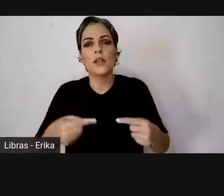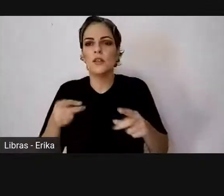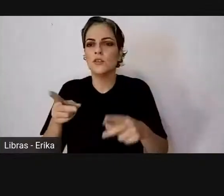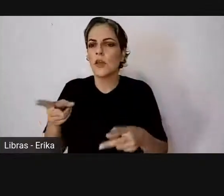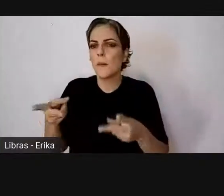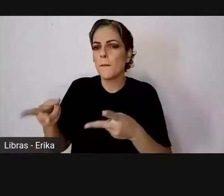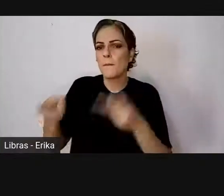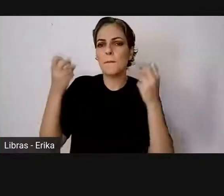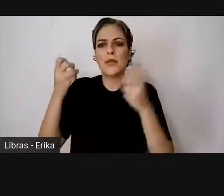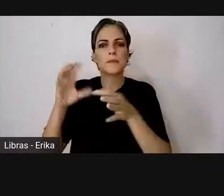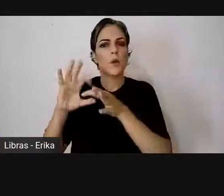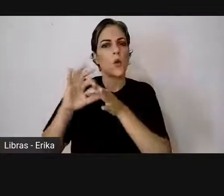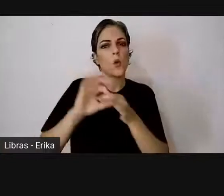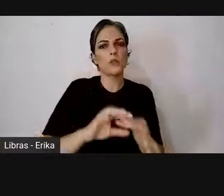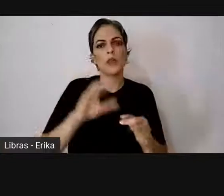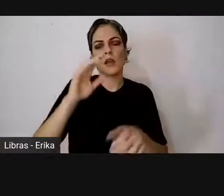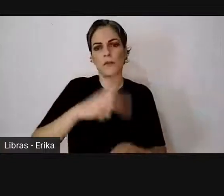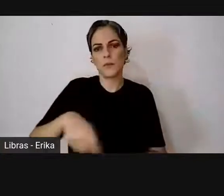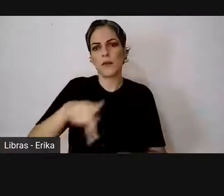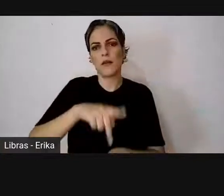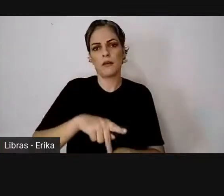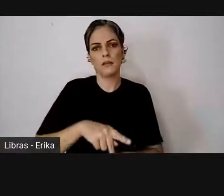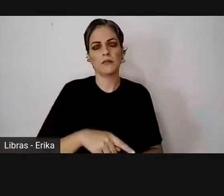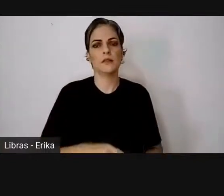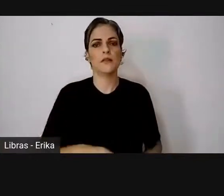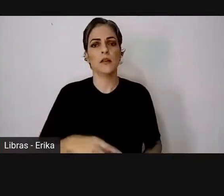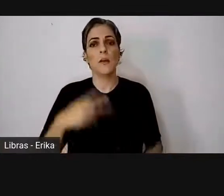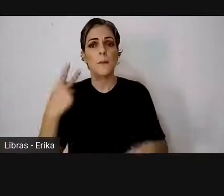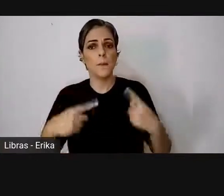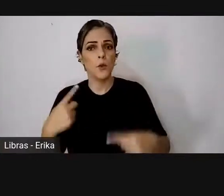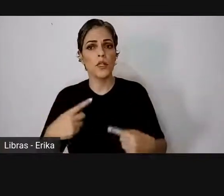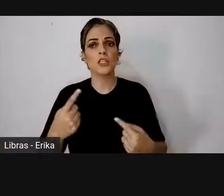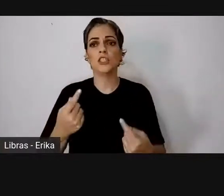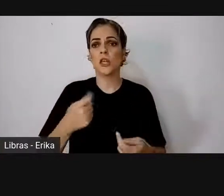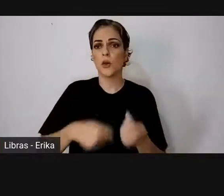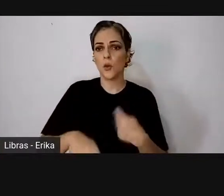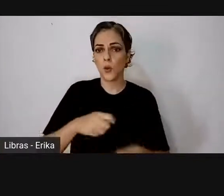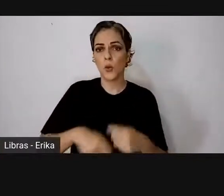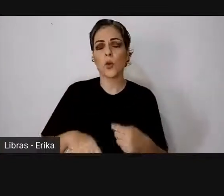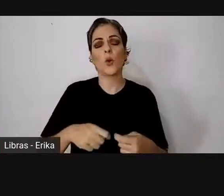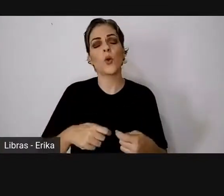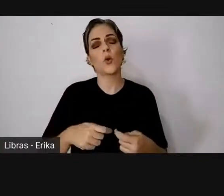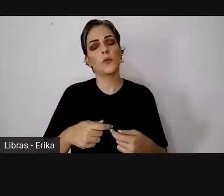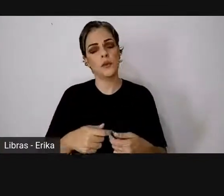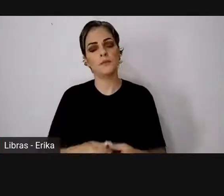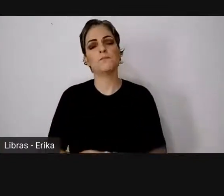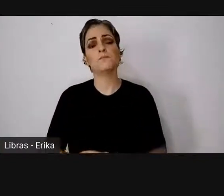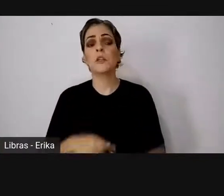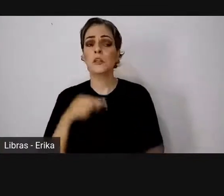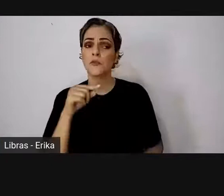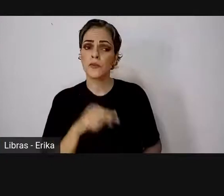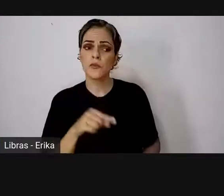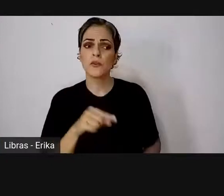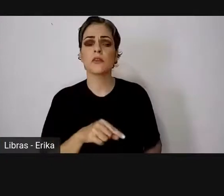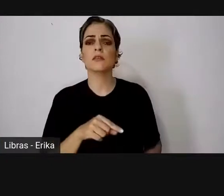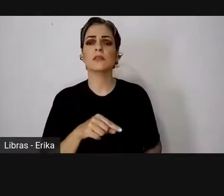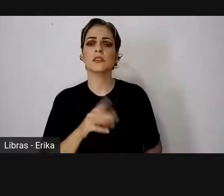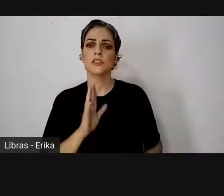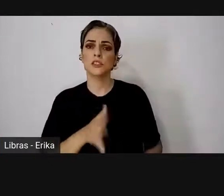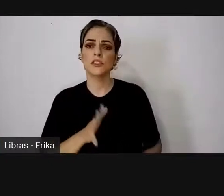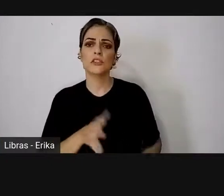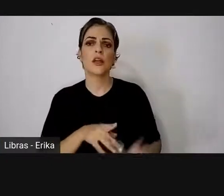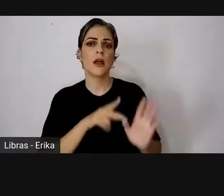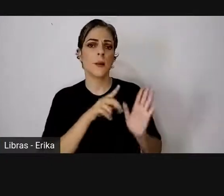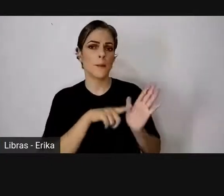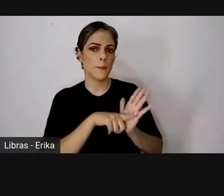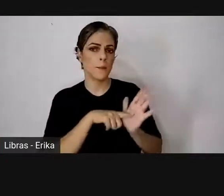situação política do país, política, econômica, e o fato de você ter a parte da pesquisa de gênero